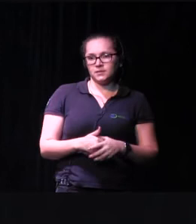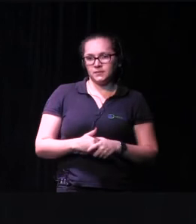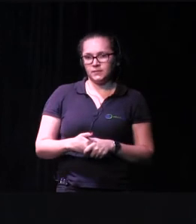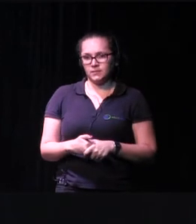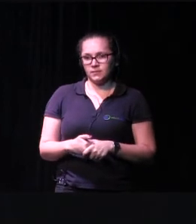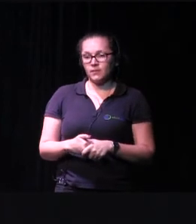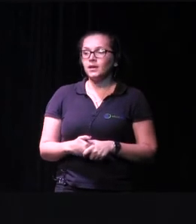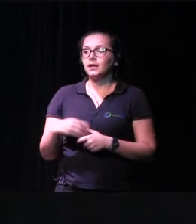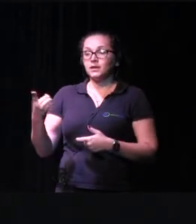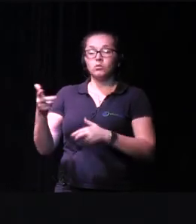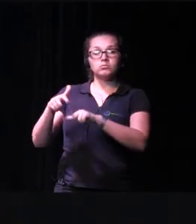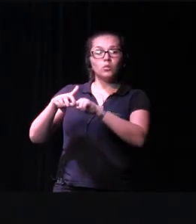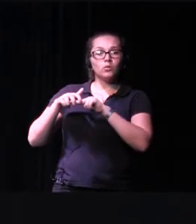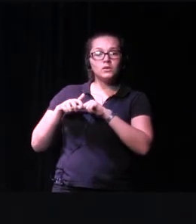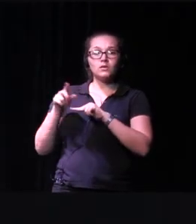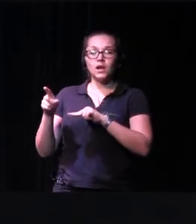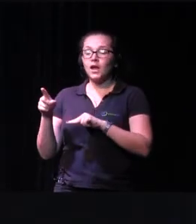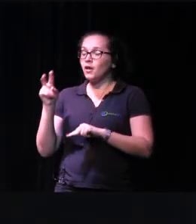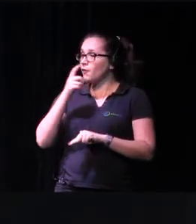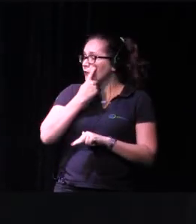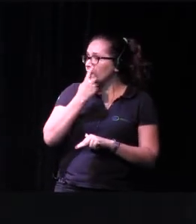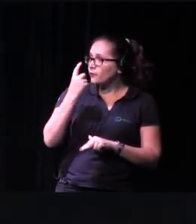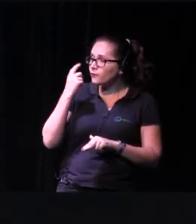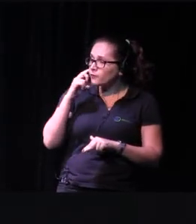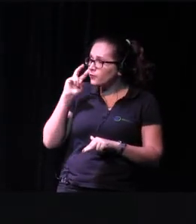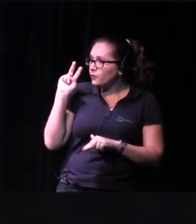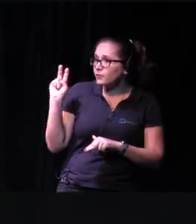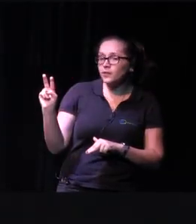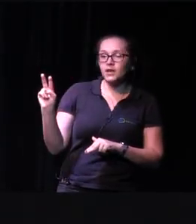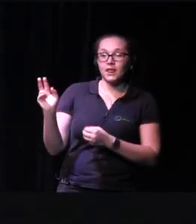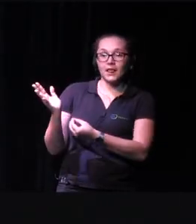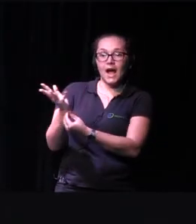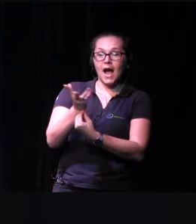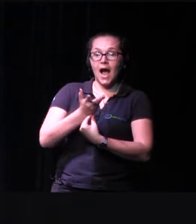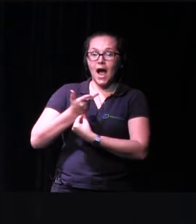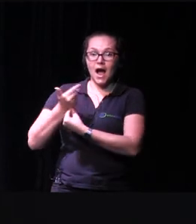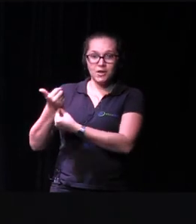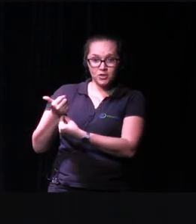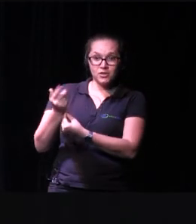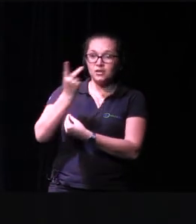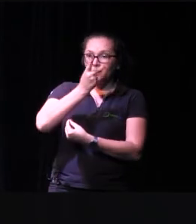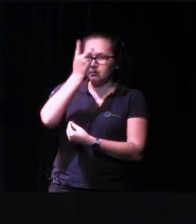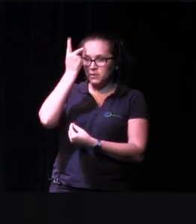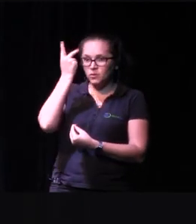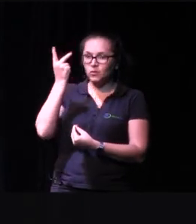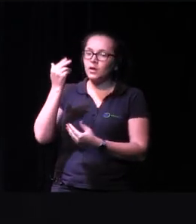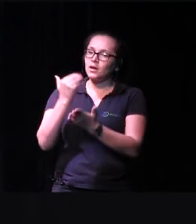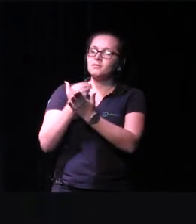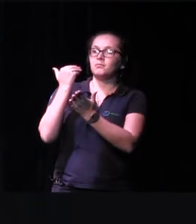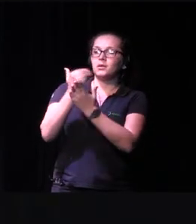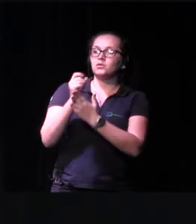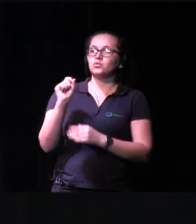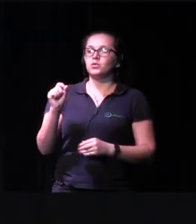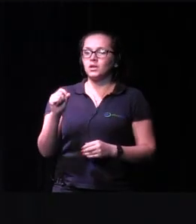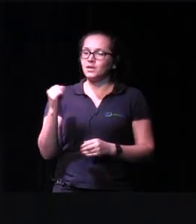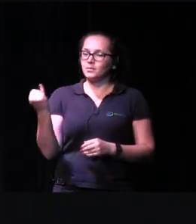É por isso que o olhar da arte de alguém mais geral é mais, é